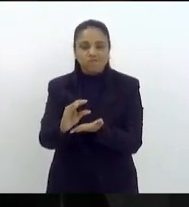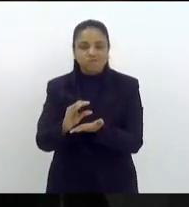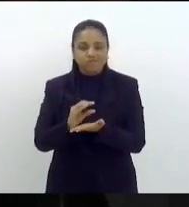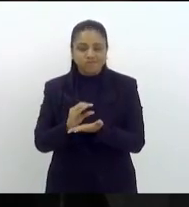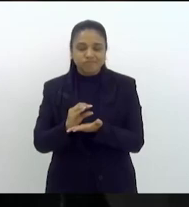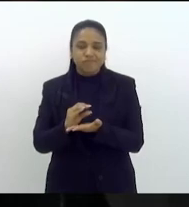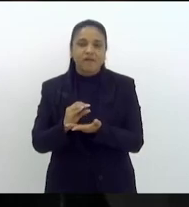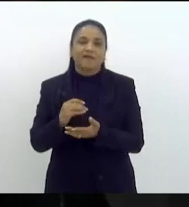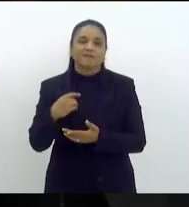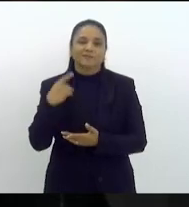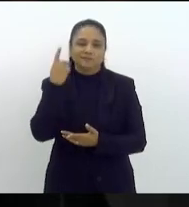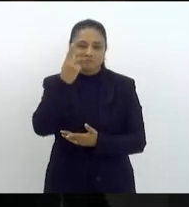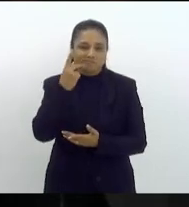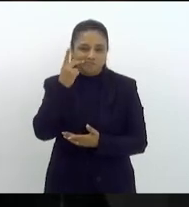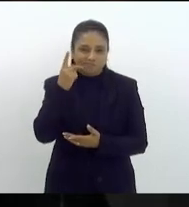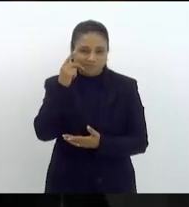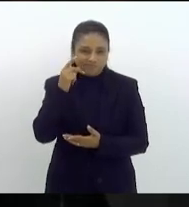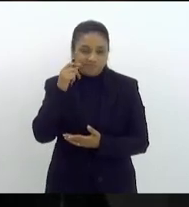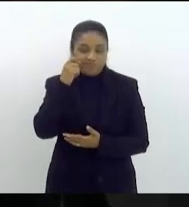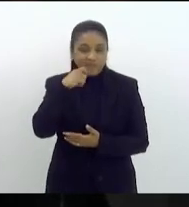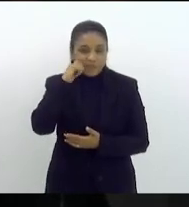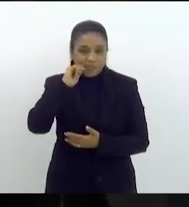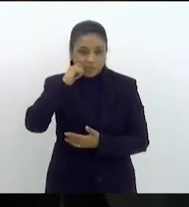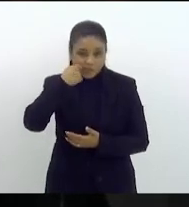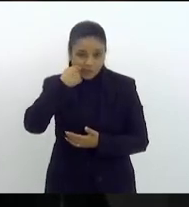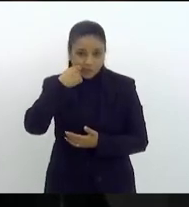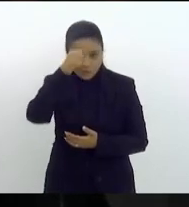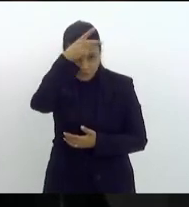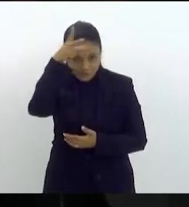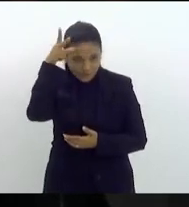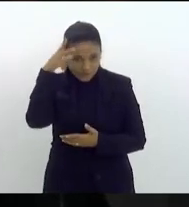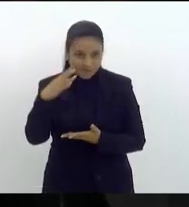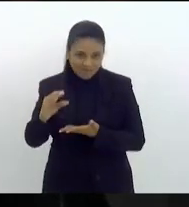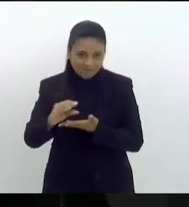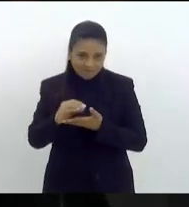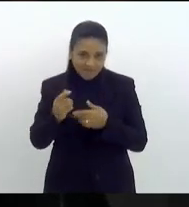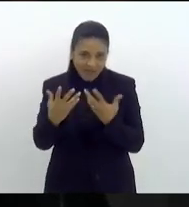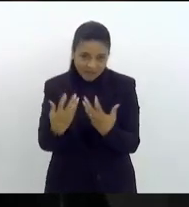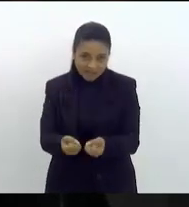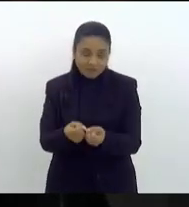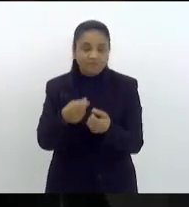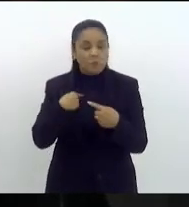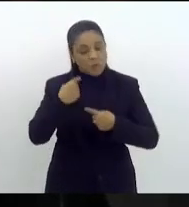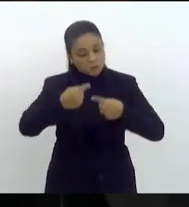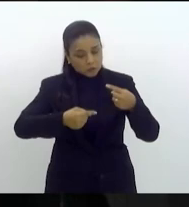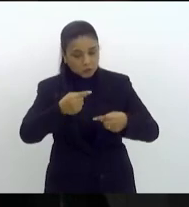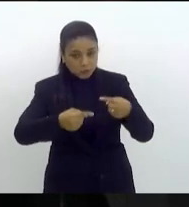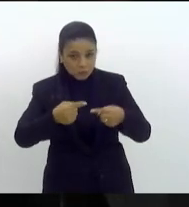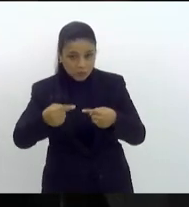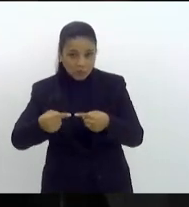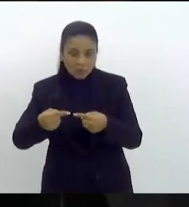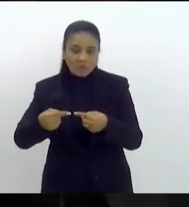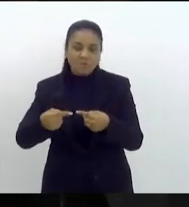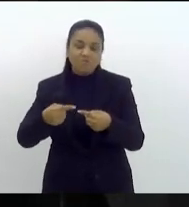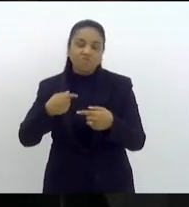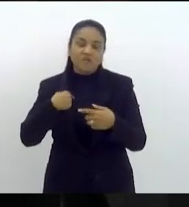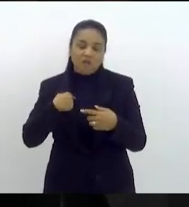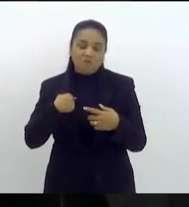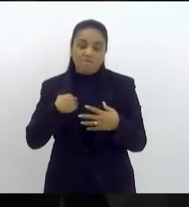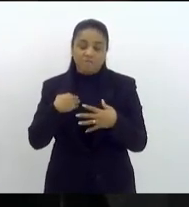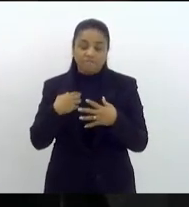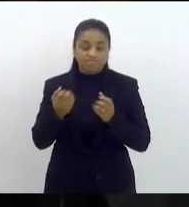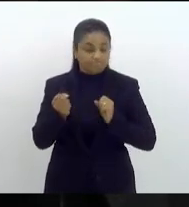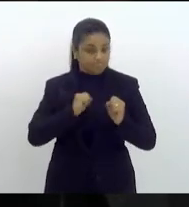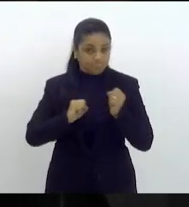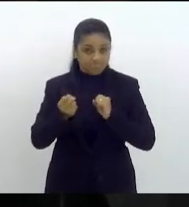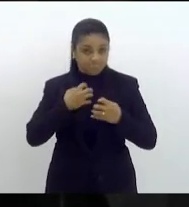pessoal se Manteve ali firme na vertente ideológica e no diálogo mas as discussões de fato me tiram do sério algumas vezes